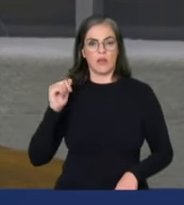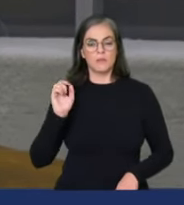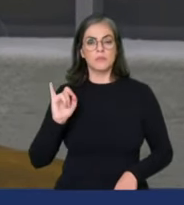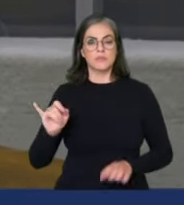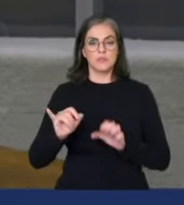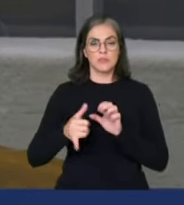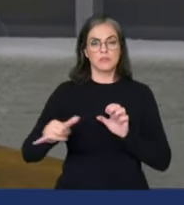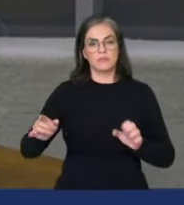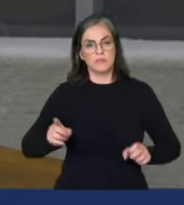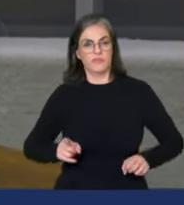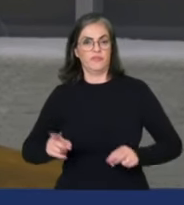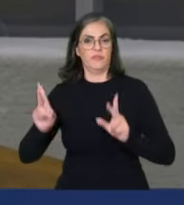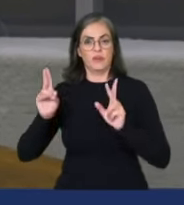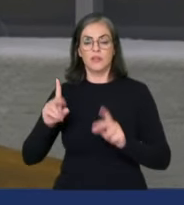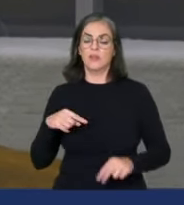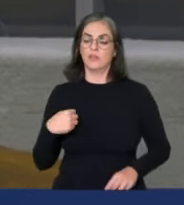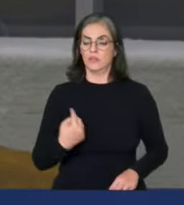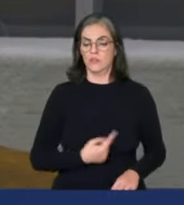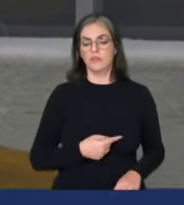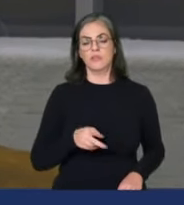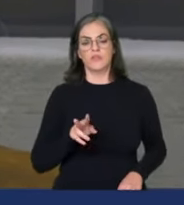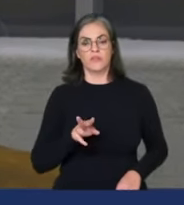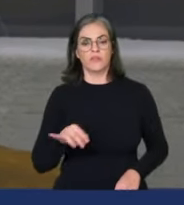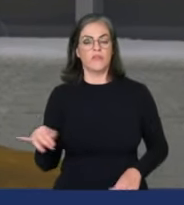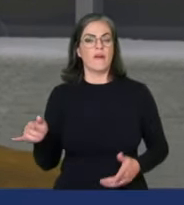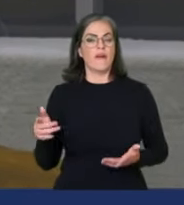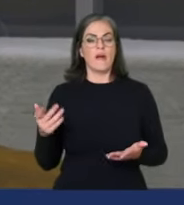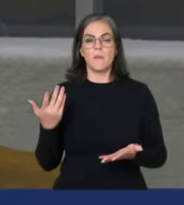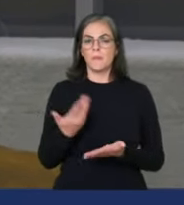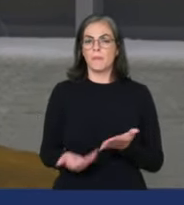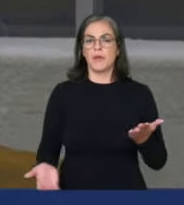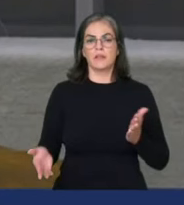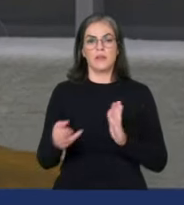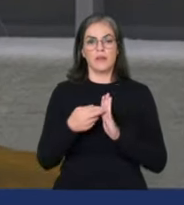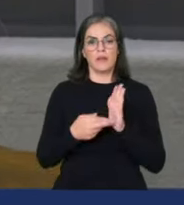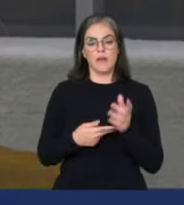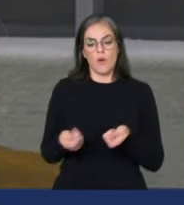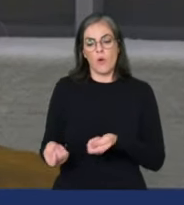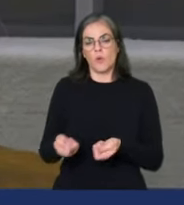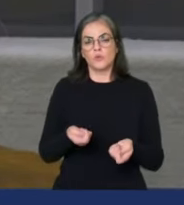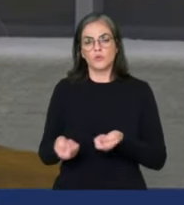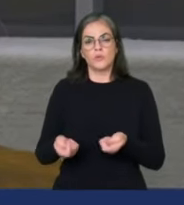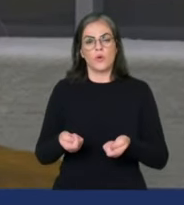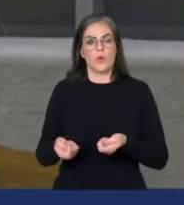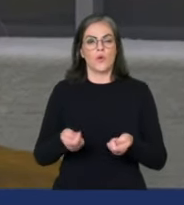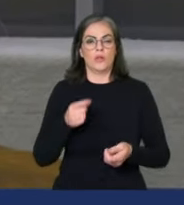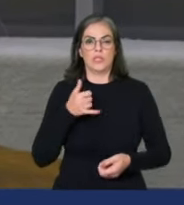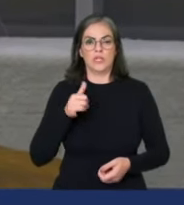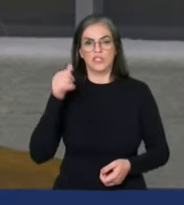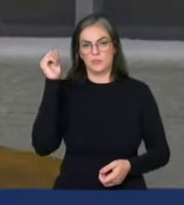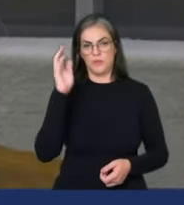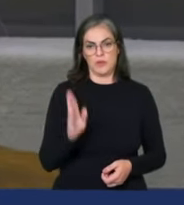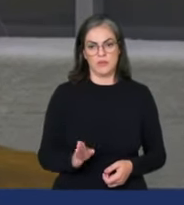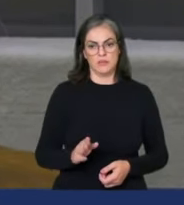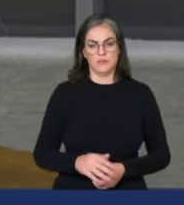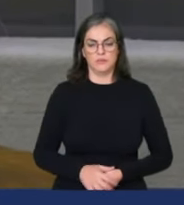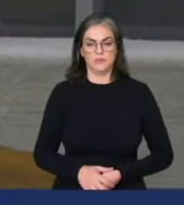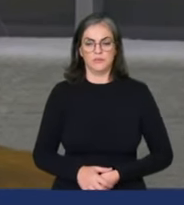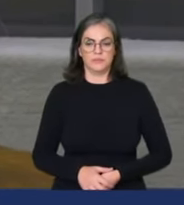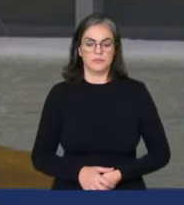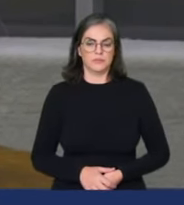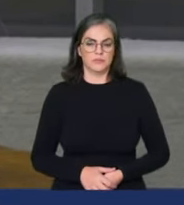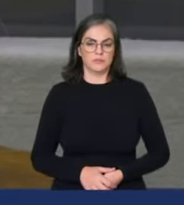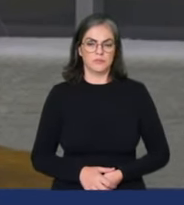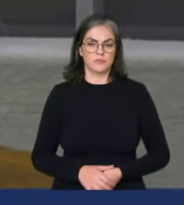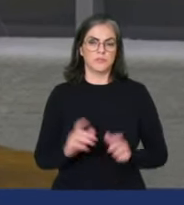Eletrobras, nós teremos uma desregulação no preço da energia elétrica no Brasil. O processo de descotização